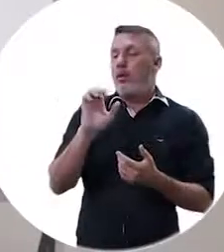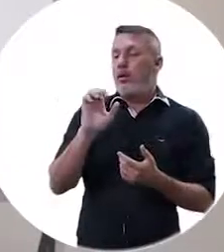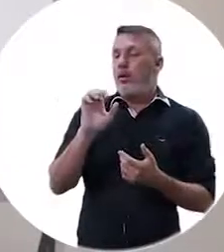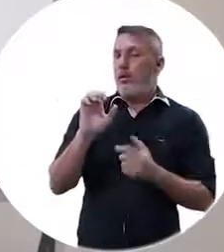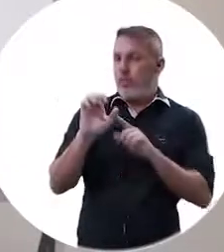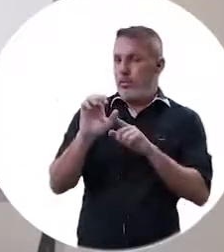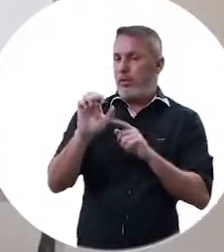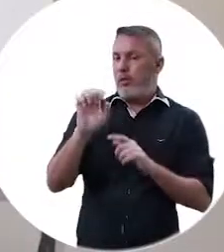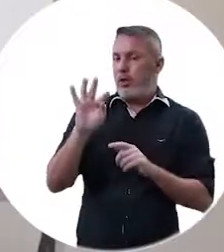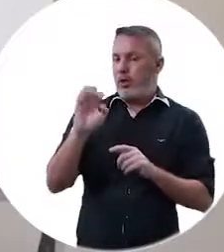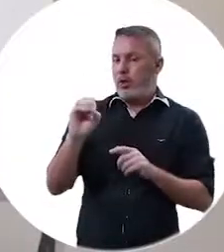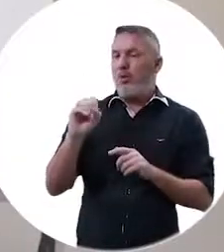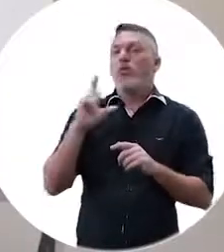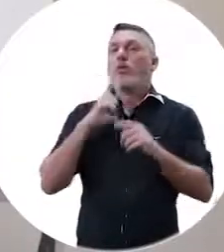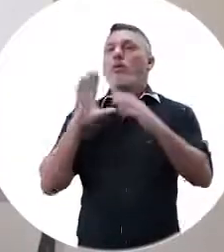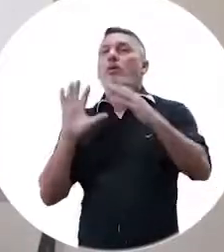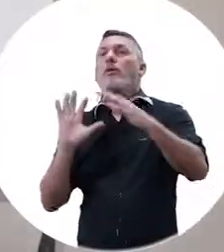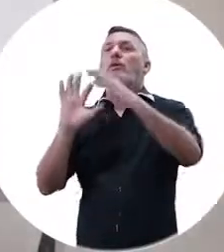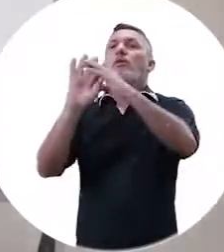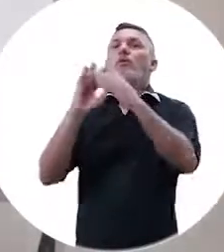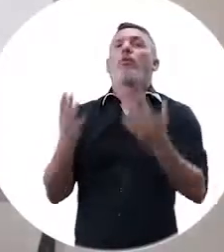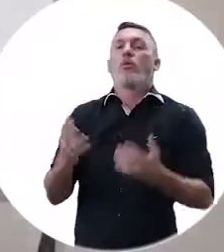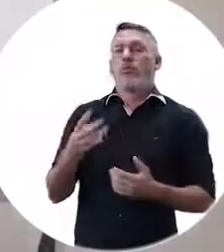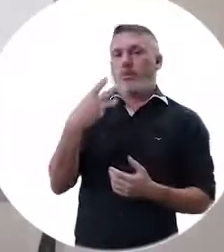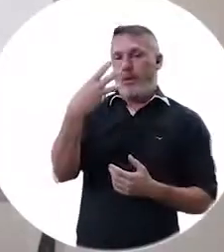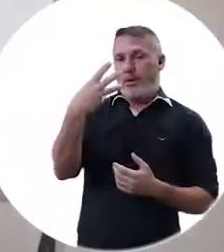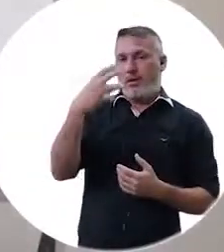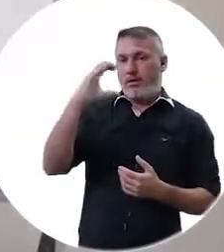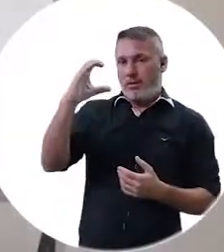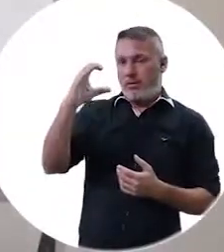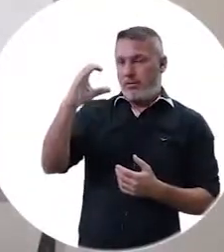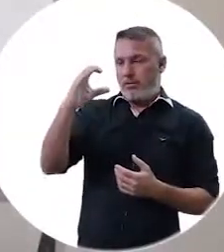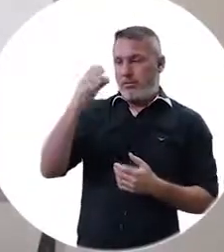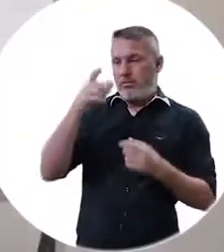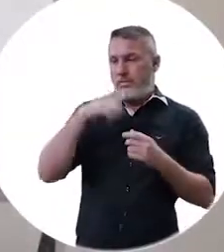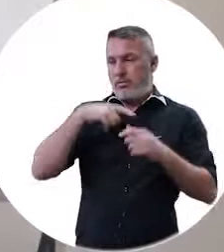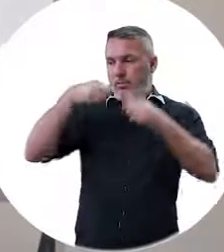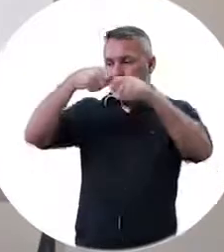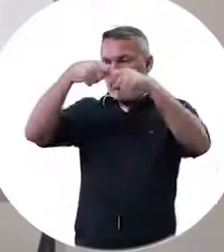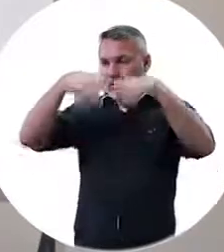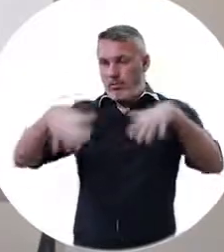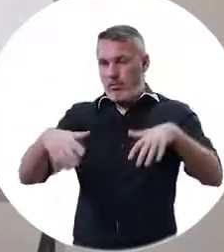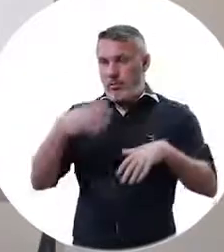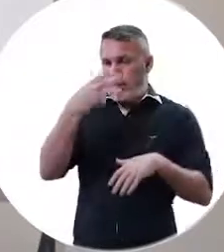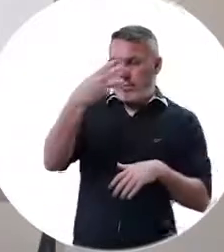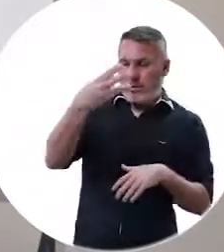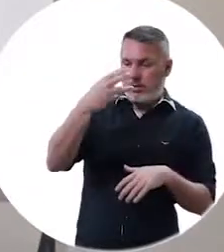O etil está em qual carbono? 3. 3 etil.